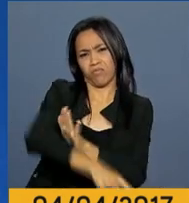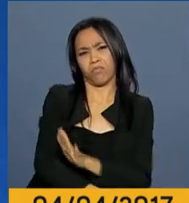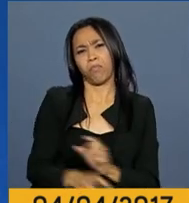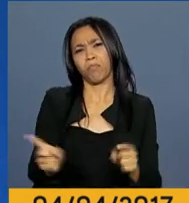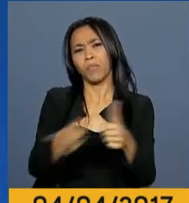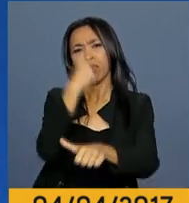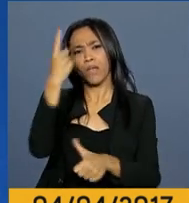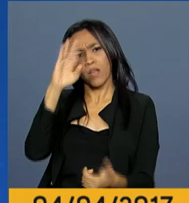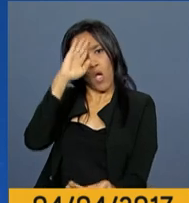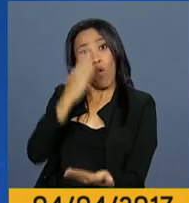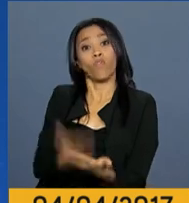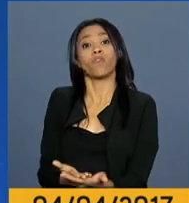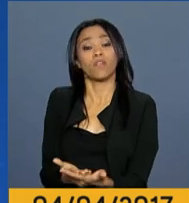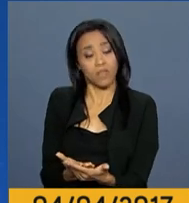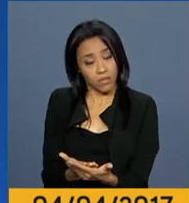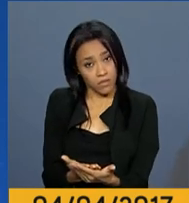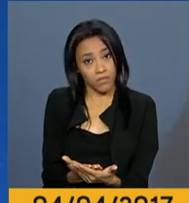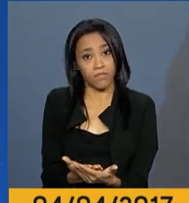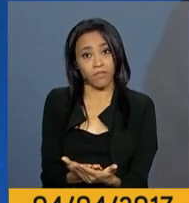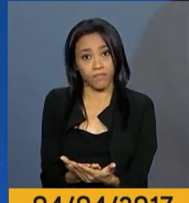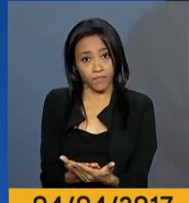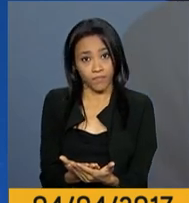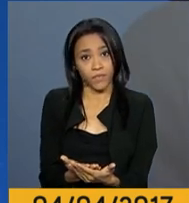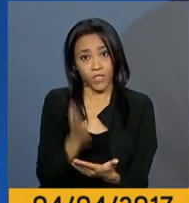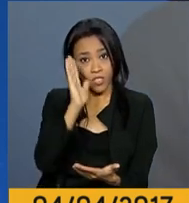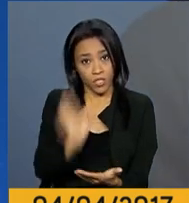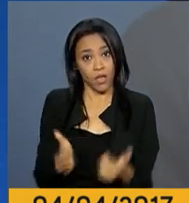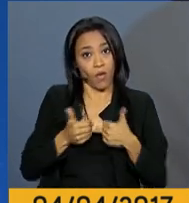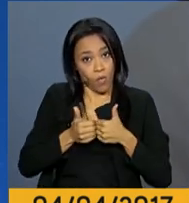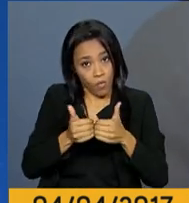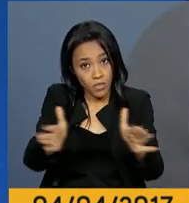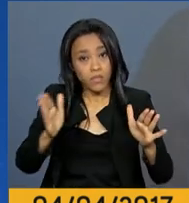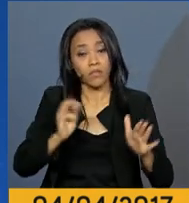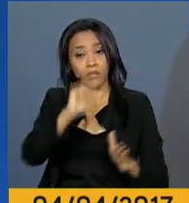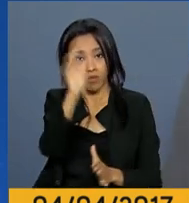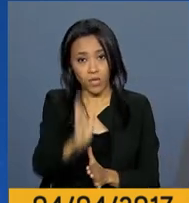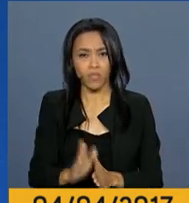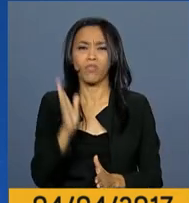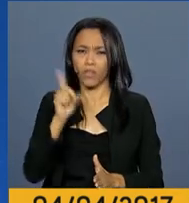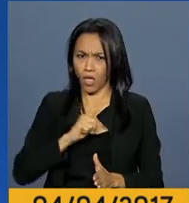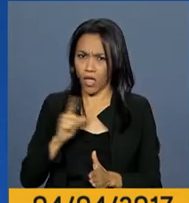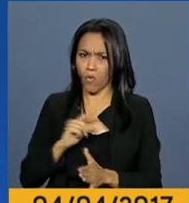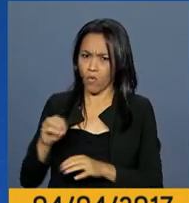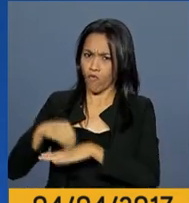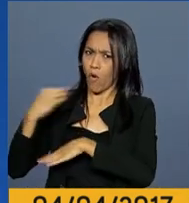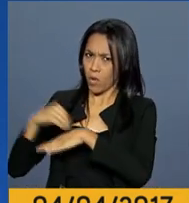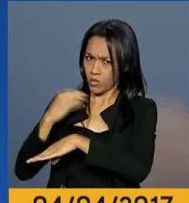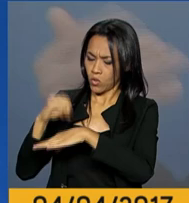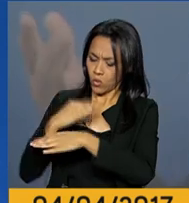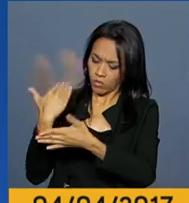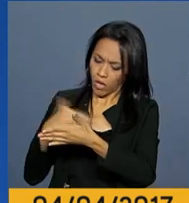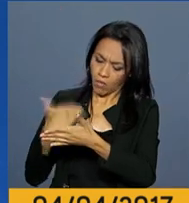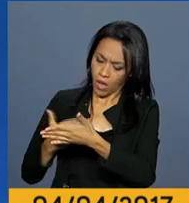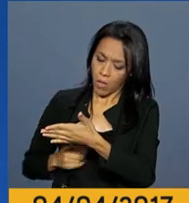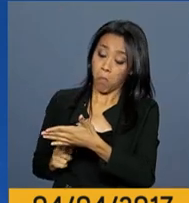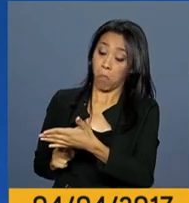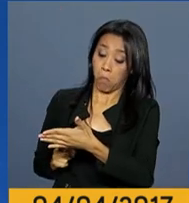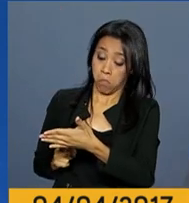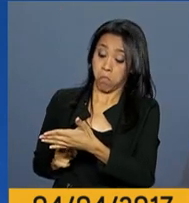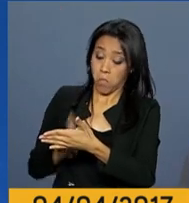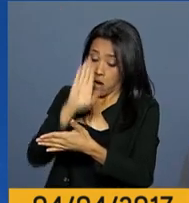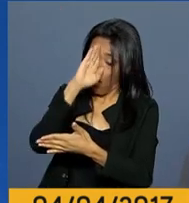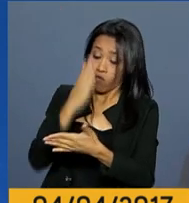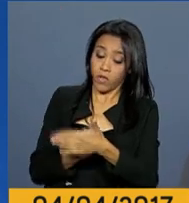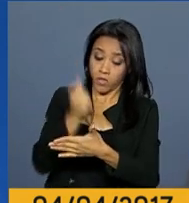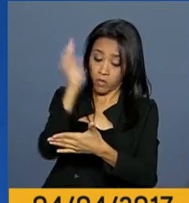a confiança, que é o que está começando a acontecer. Eu tenho dados estatísticos revelando que a confiança está